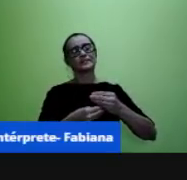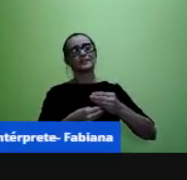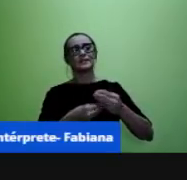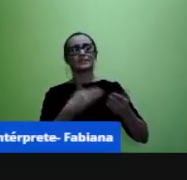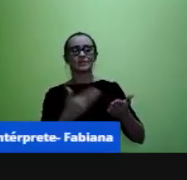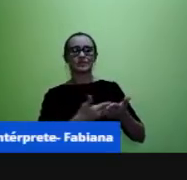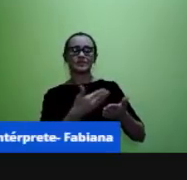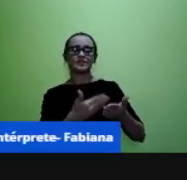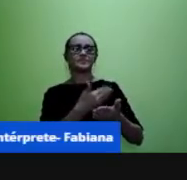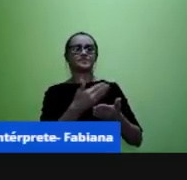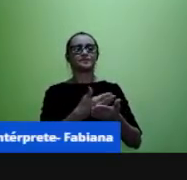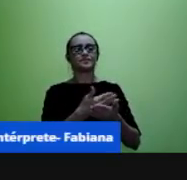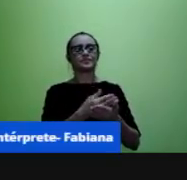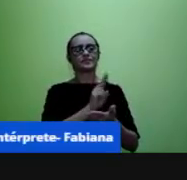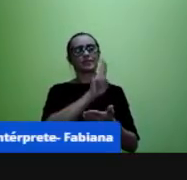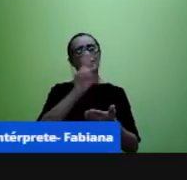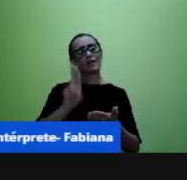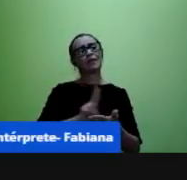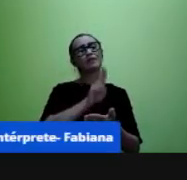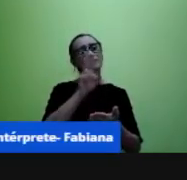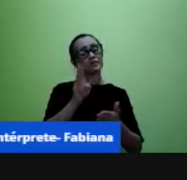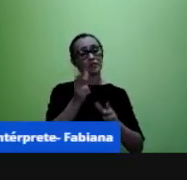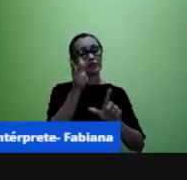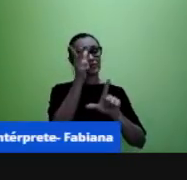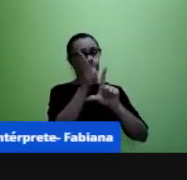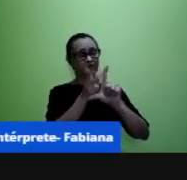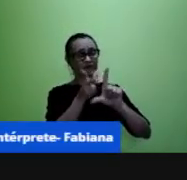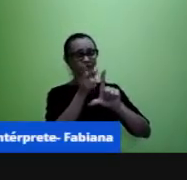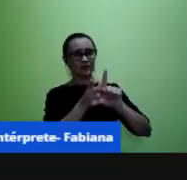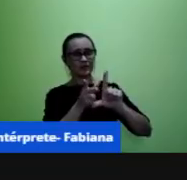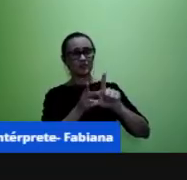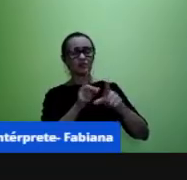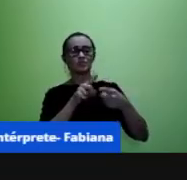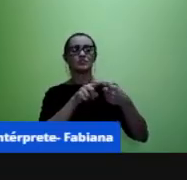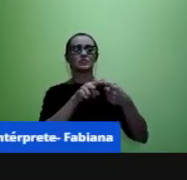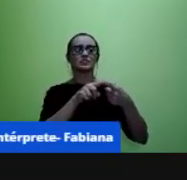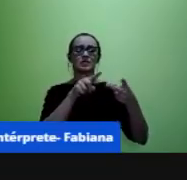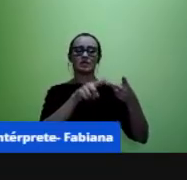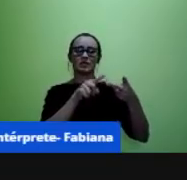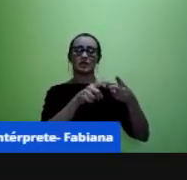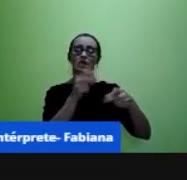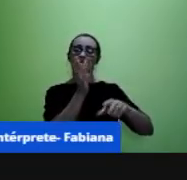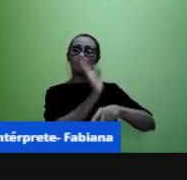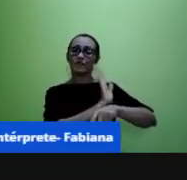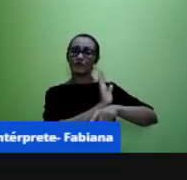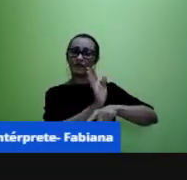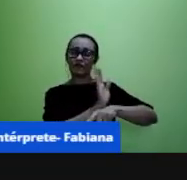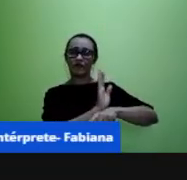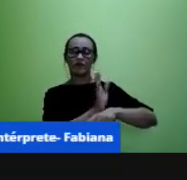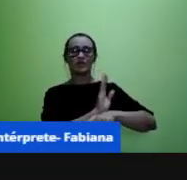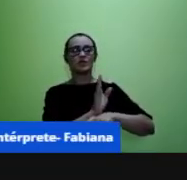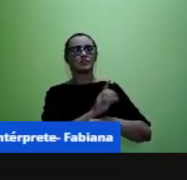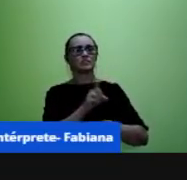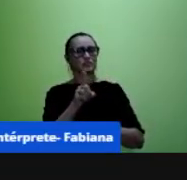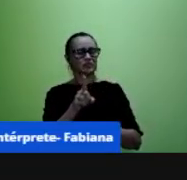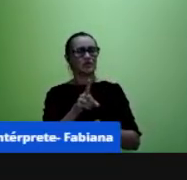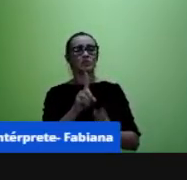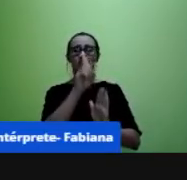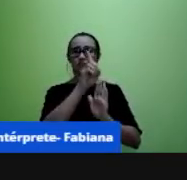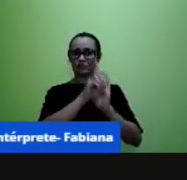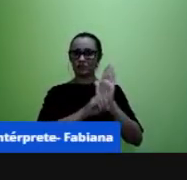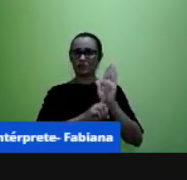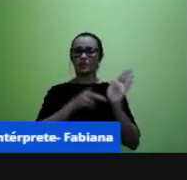de vídeos, recursos de filmes, né? Lembrando sempre os direitos autorais,